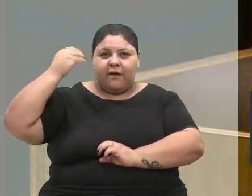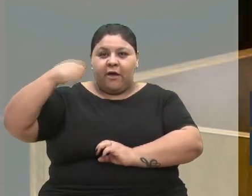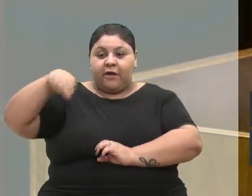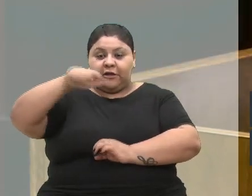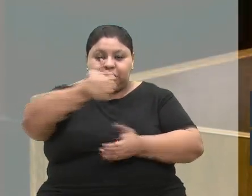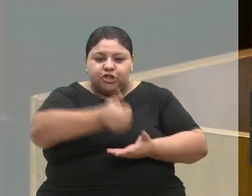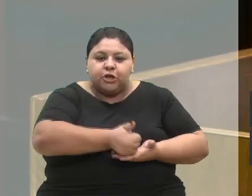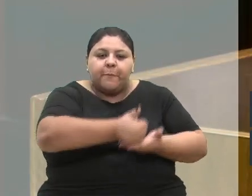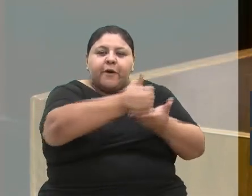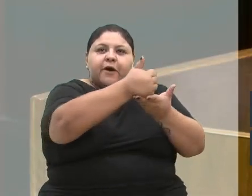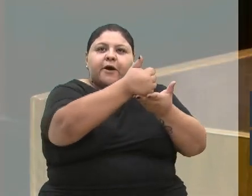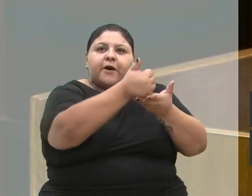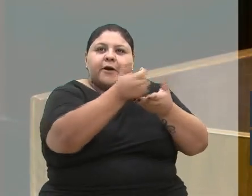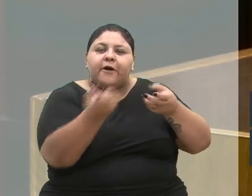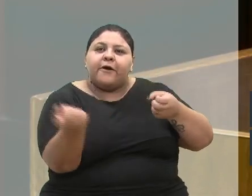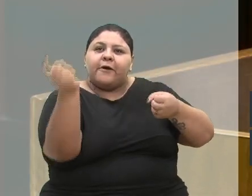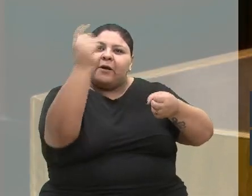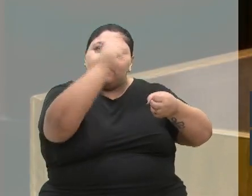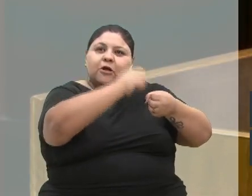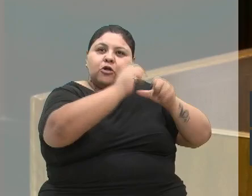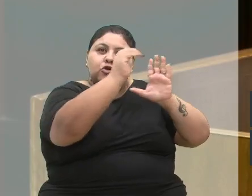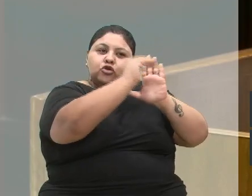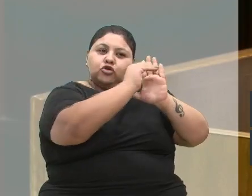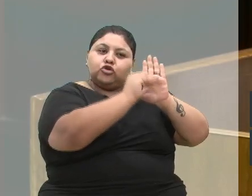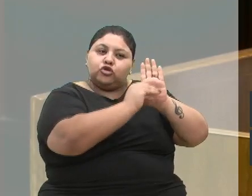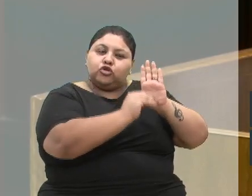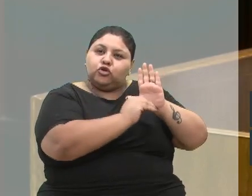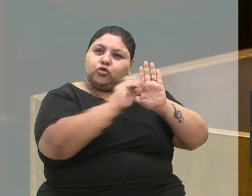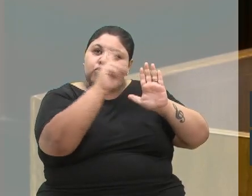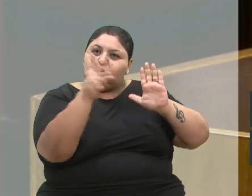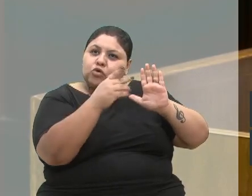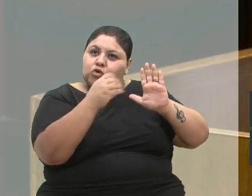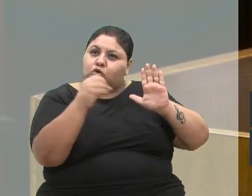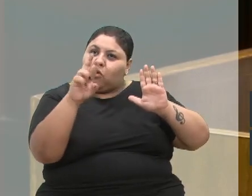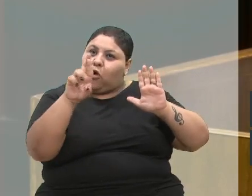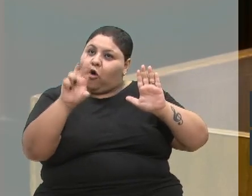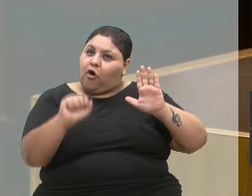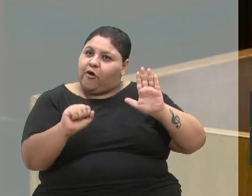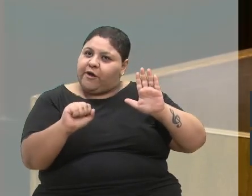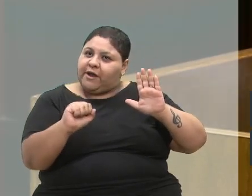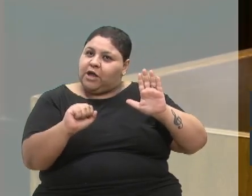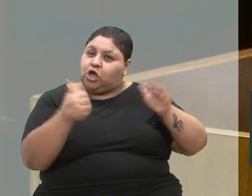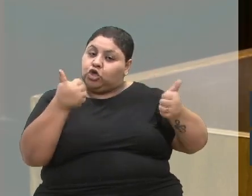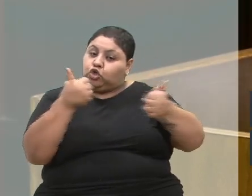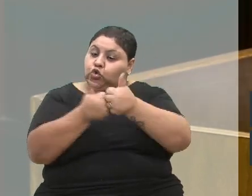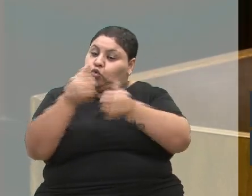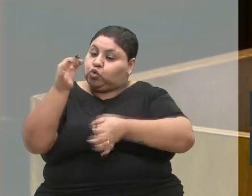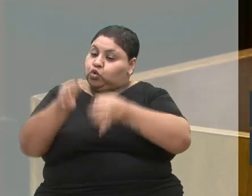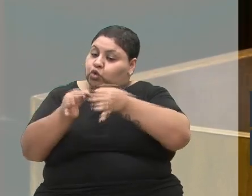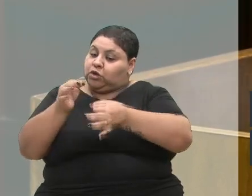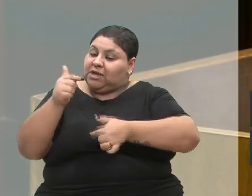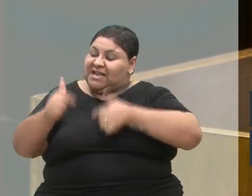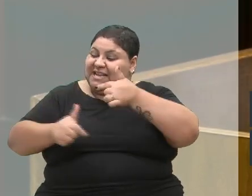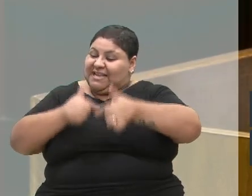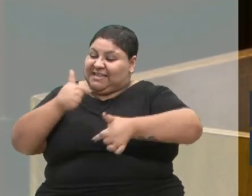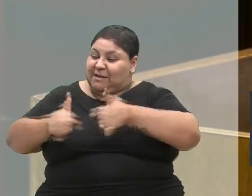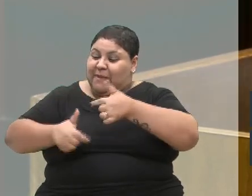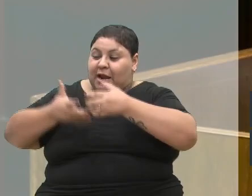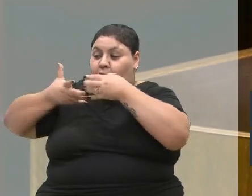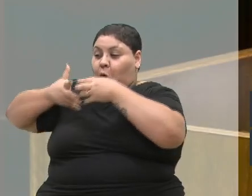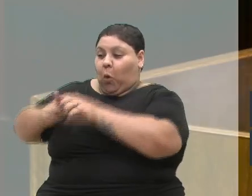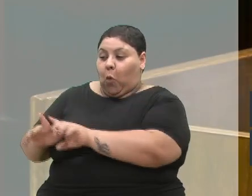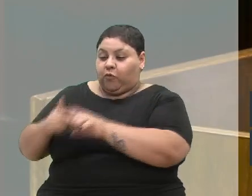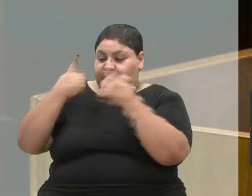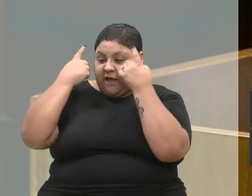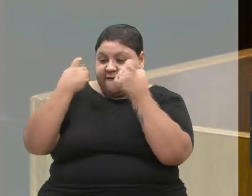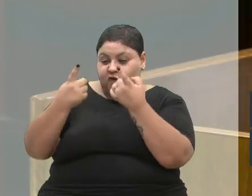a retomada do programa A Hora, que é um programa junto ao Judiciário que atende e trabalha essa questão da violência contra a mulher, que é